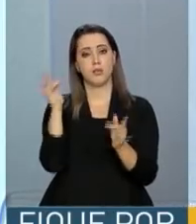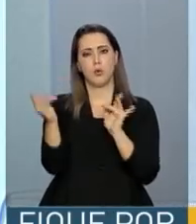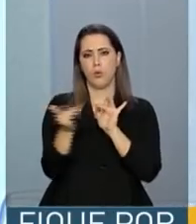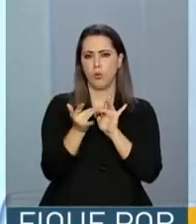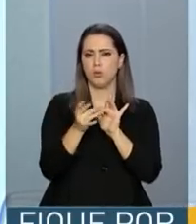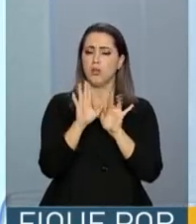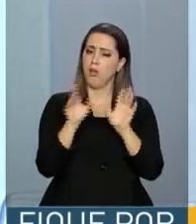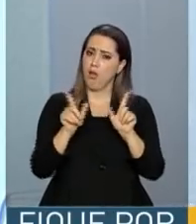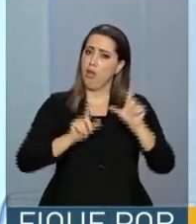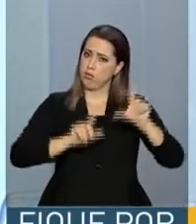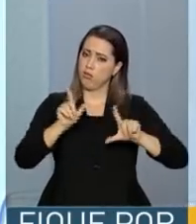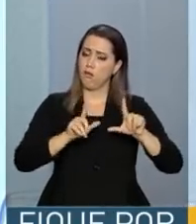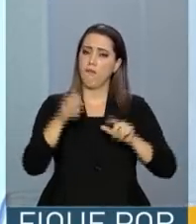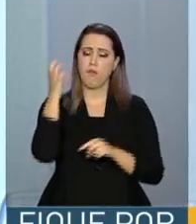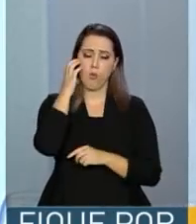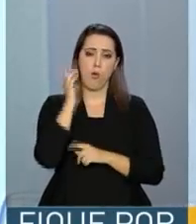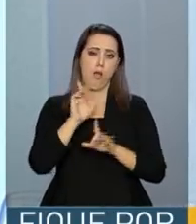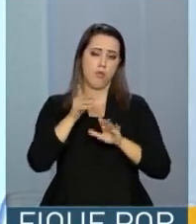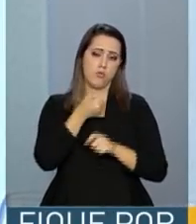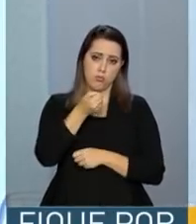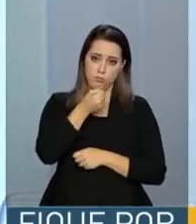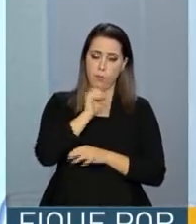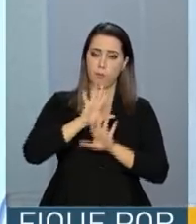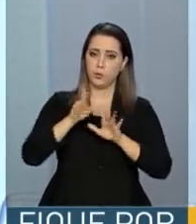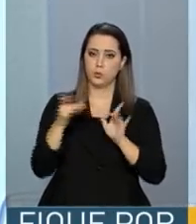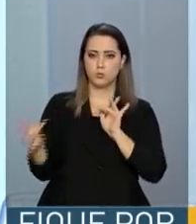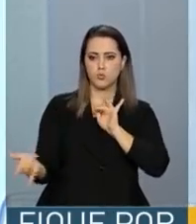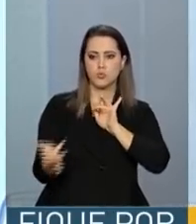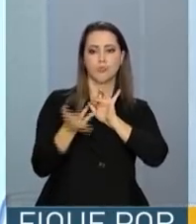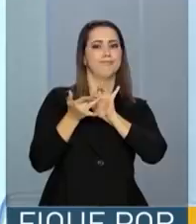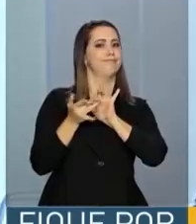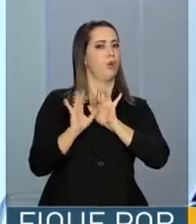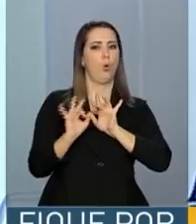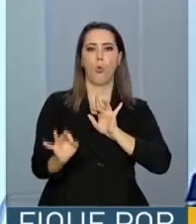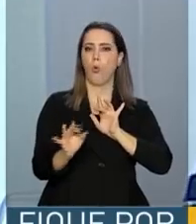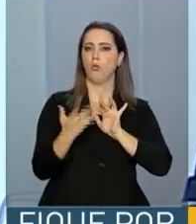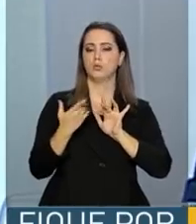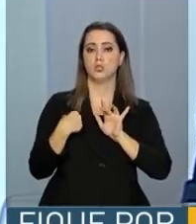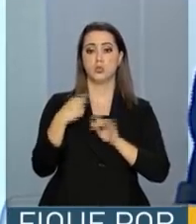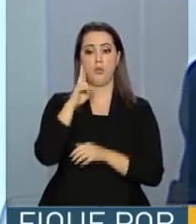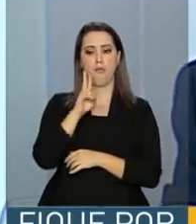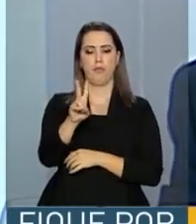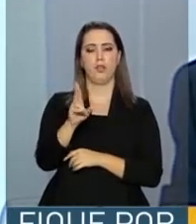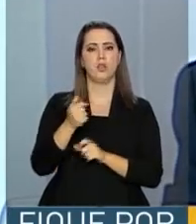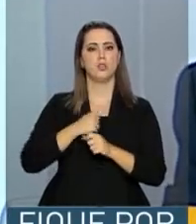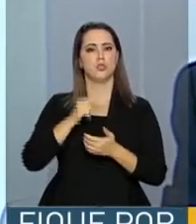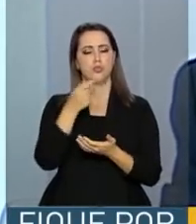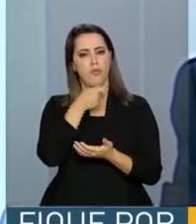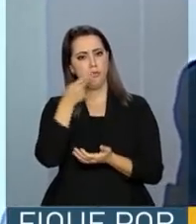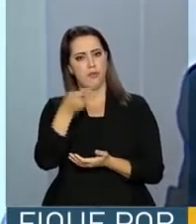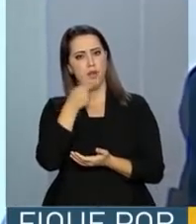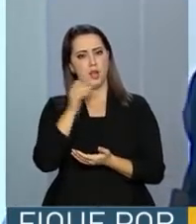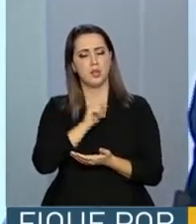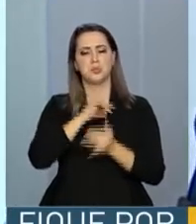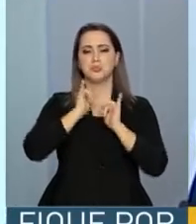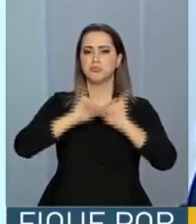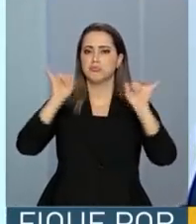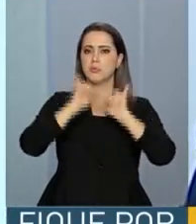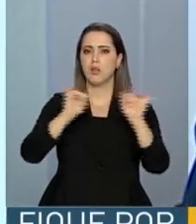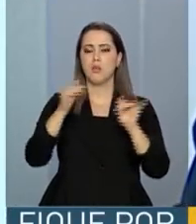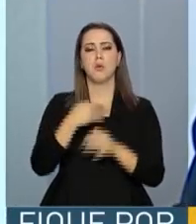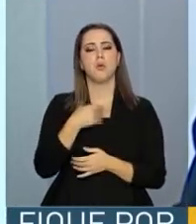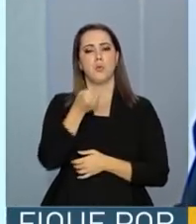imprensa convenhamos todas elas sem exceção está inteiramente a favor eu só vejo editoriais e falas de notícias etc